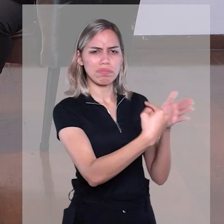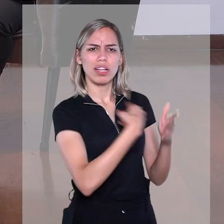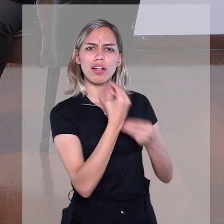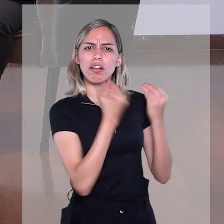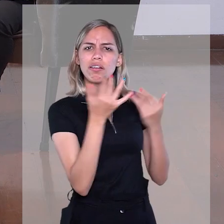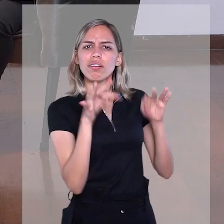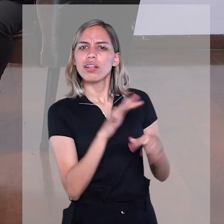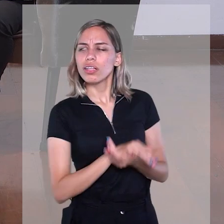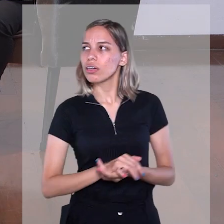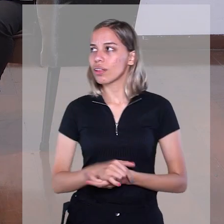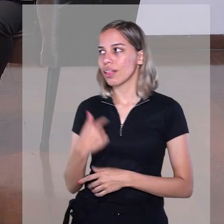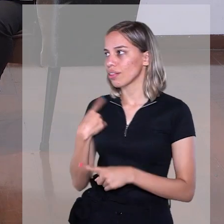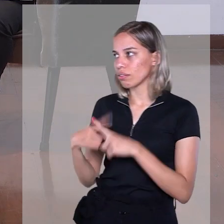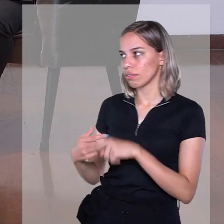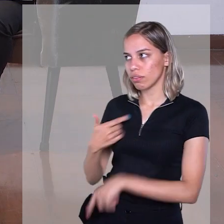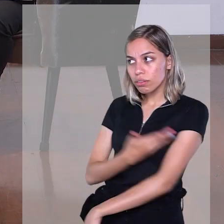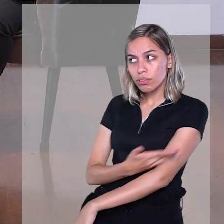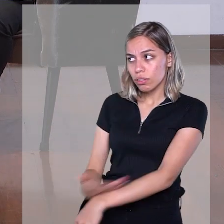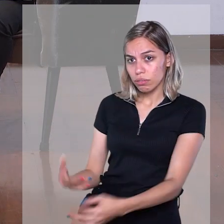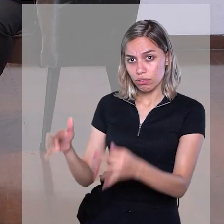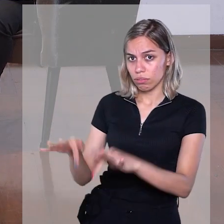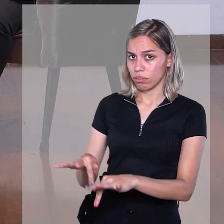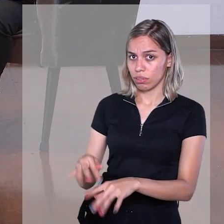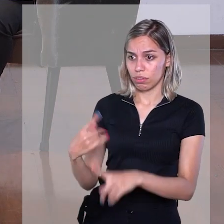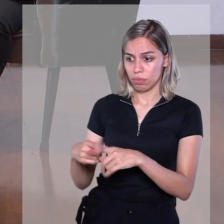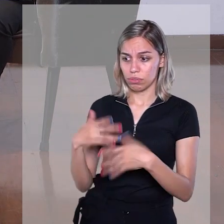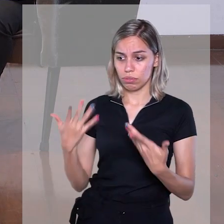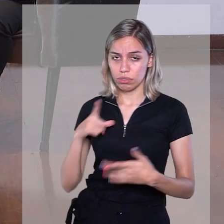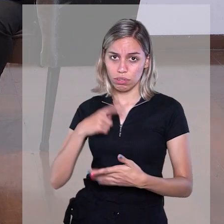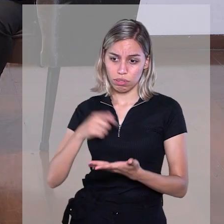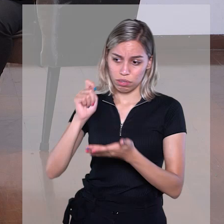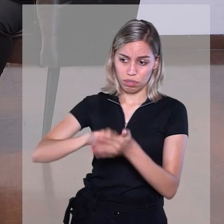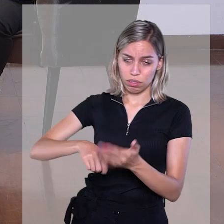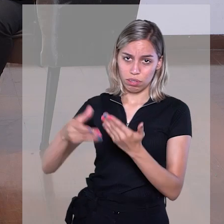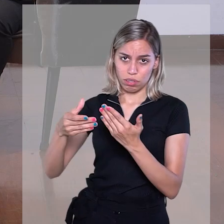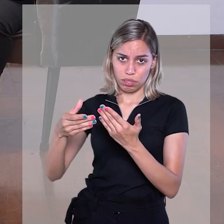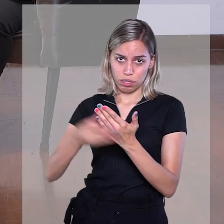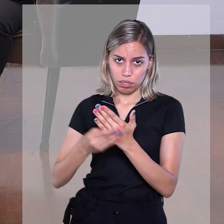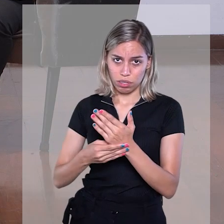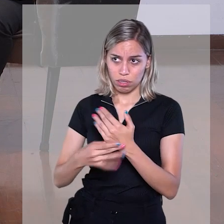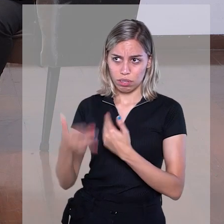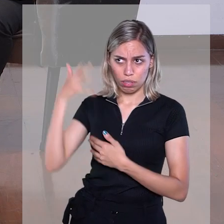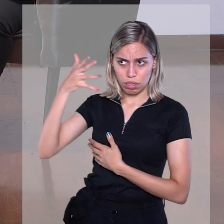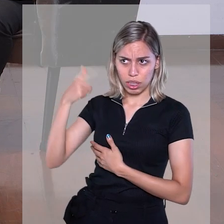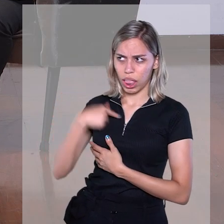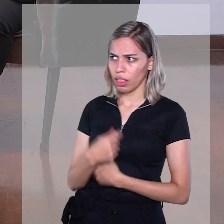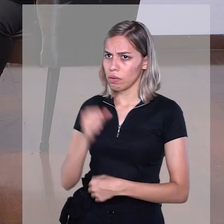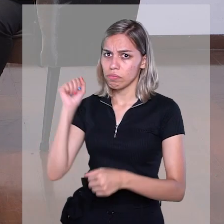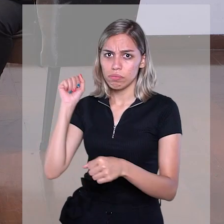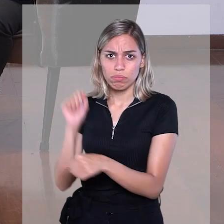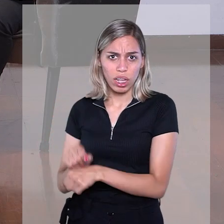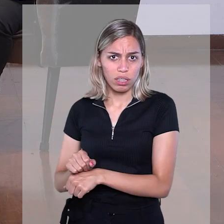costumo fazer, eu abandono por exaustão a escrita de um livro. Então,